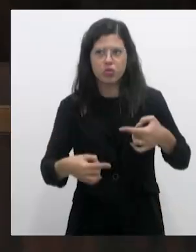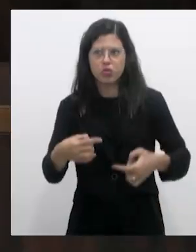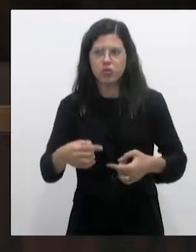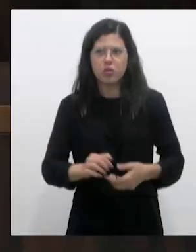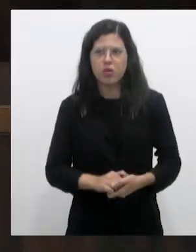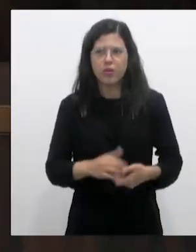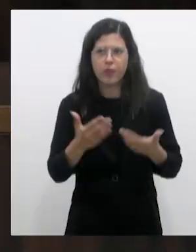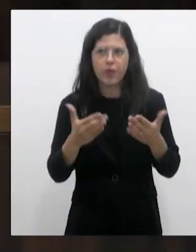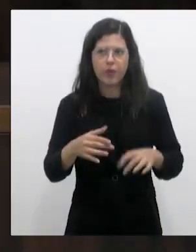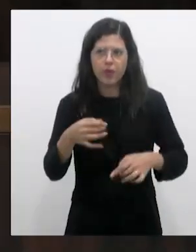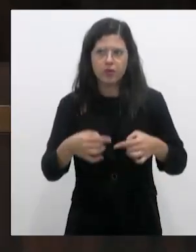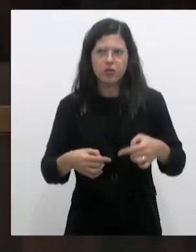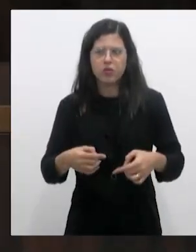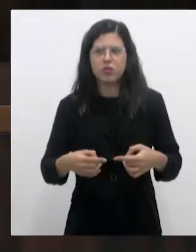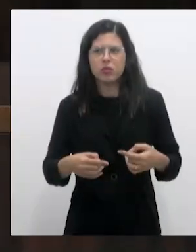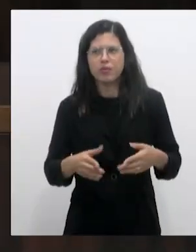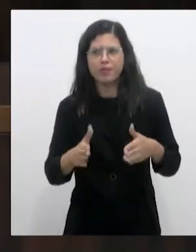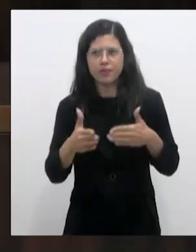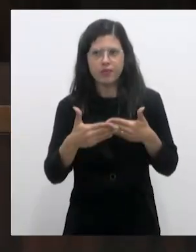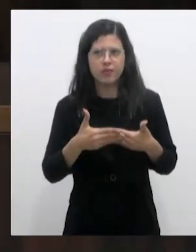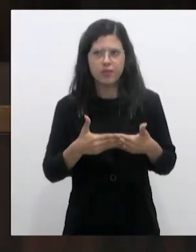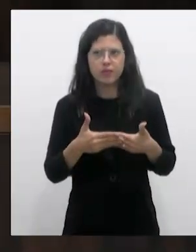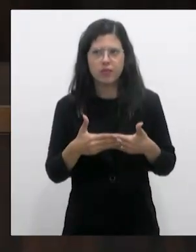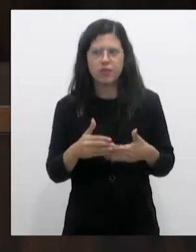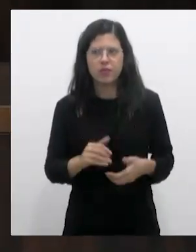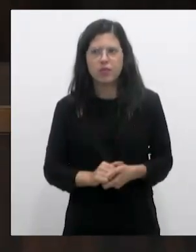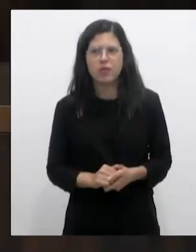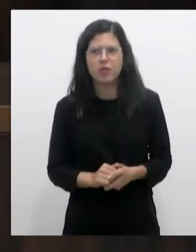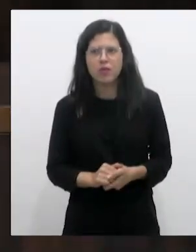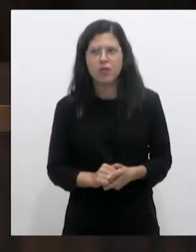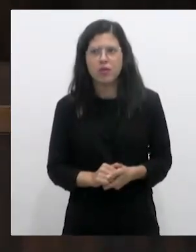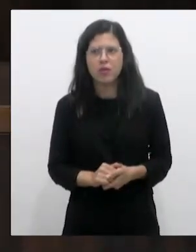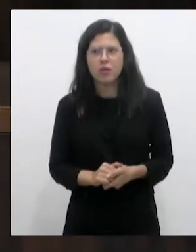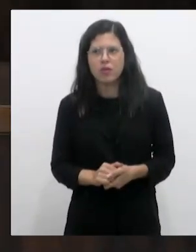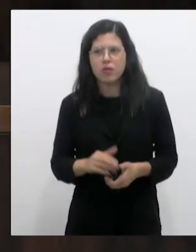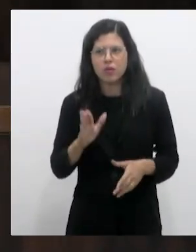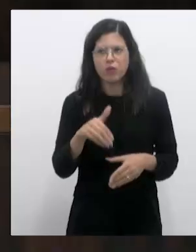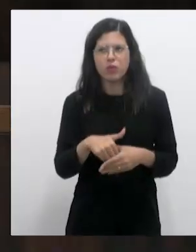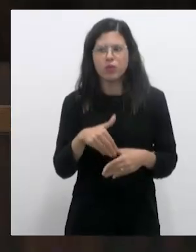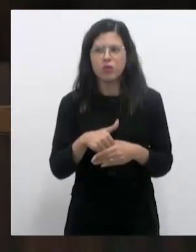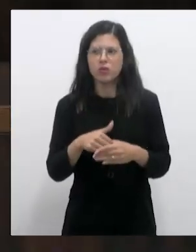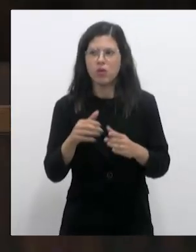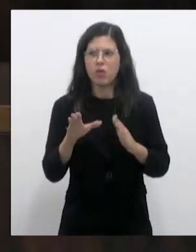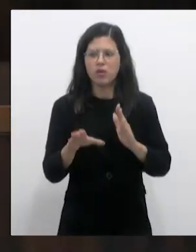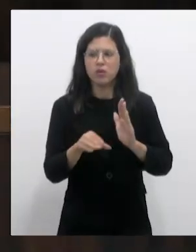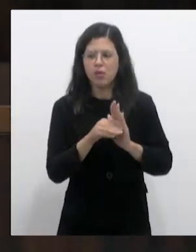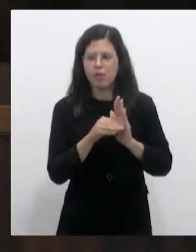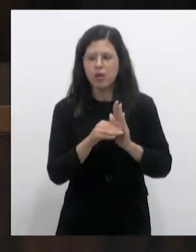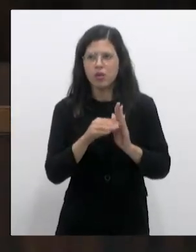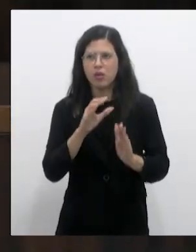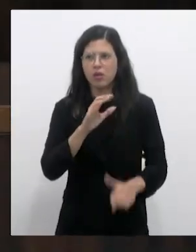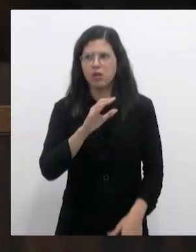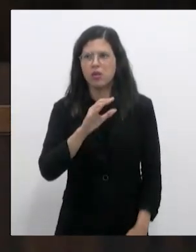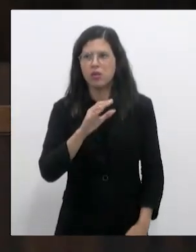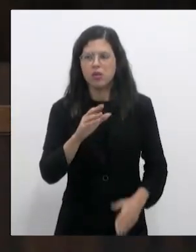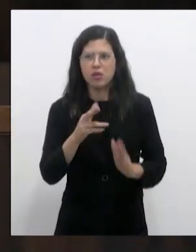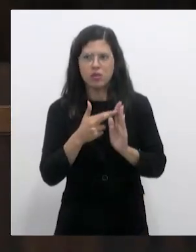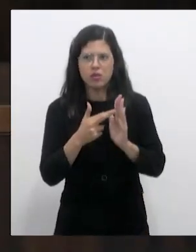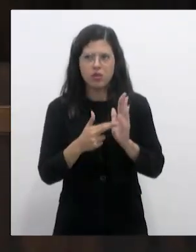discussão. Não havendo quem queira discutir, encerrada a discussão, em votação as emendas da Comissão de Normas